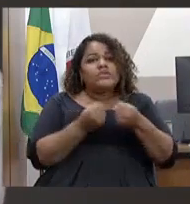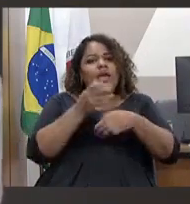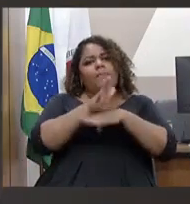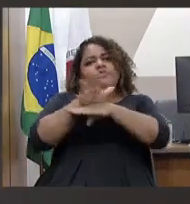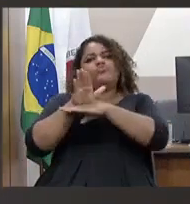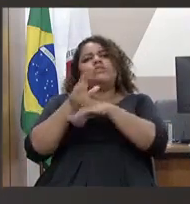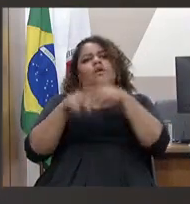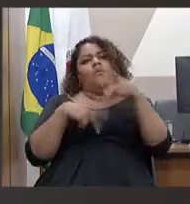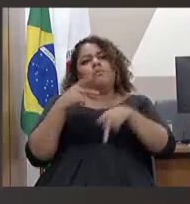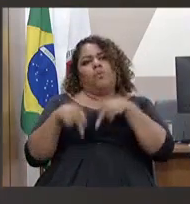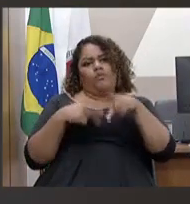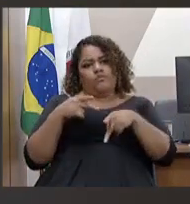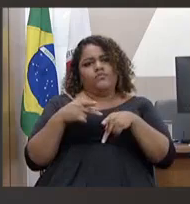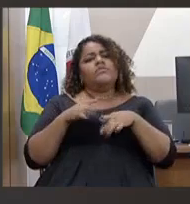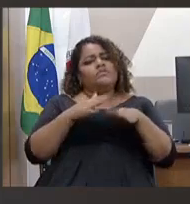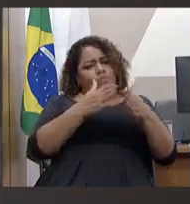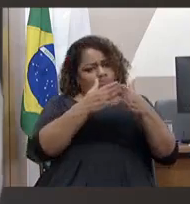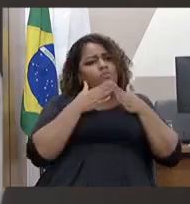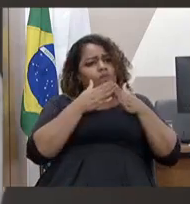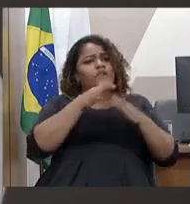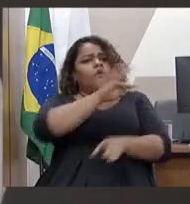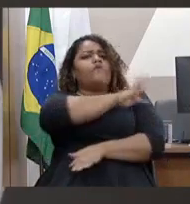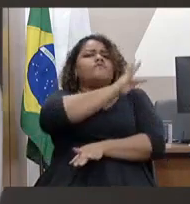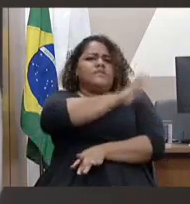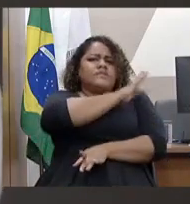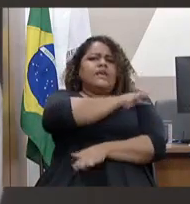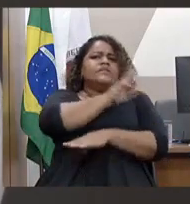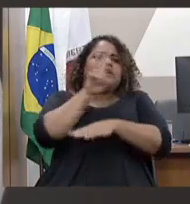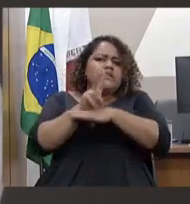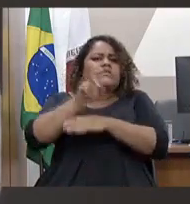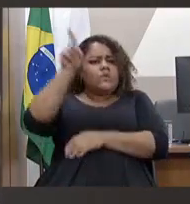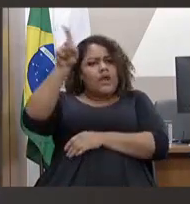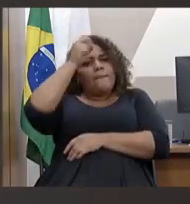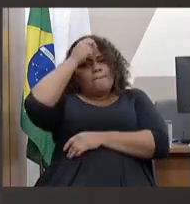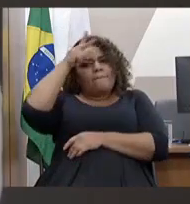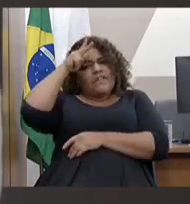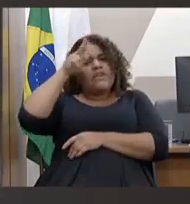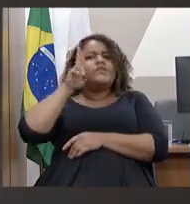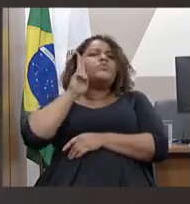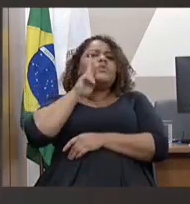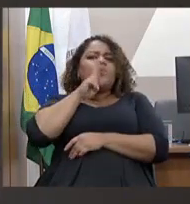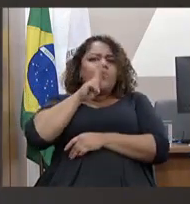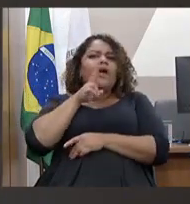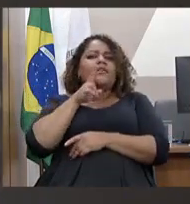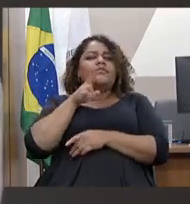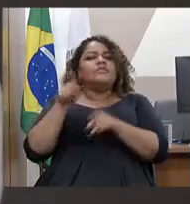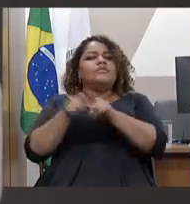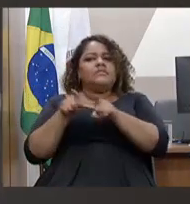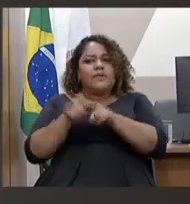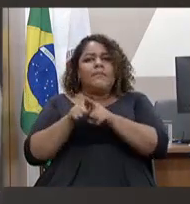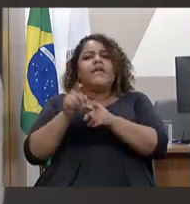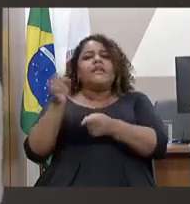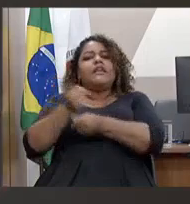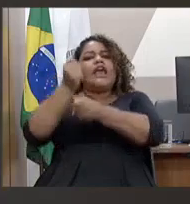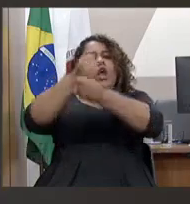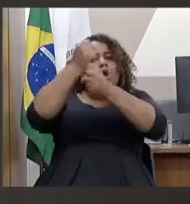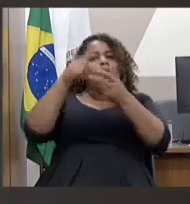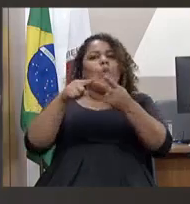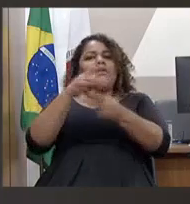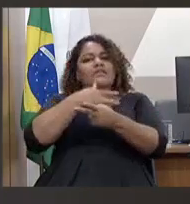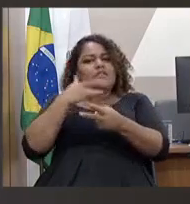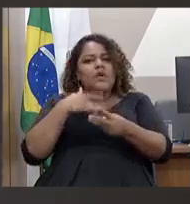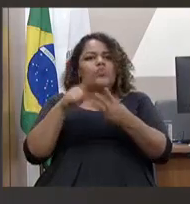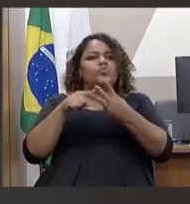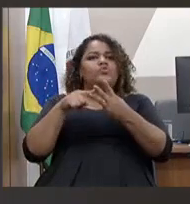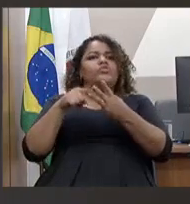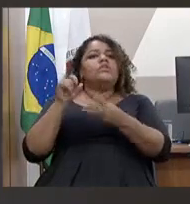peço para que seja que seja fiscalização no direito trabalhador lá em Ubá na Prefeitura de Ubá na secretária na obra na saúde na educação vai lá